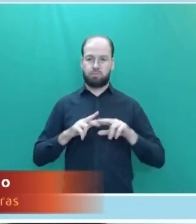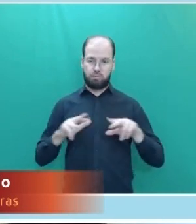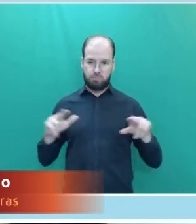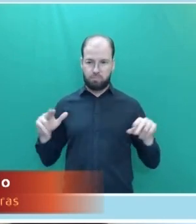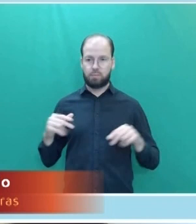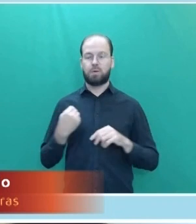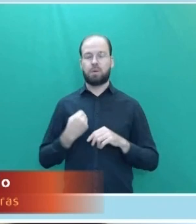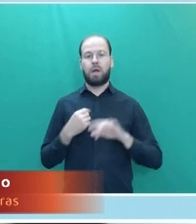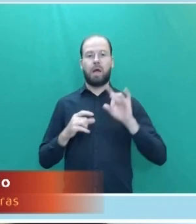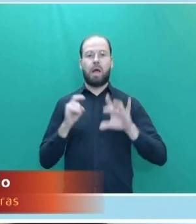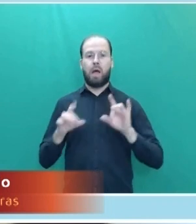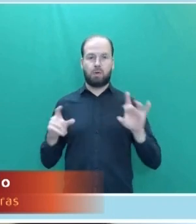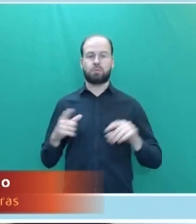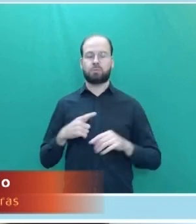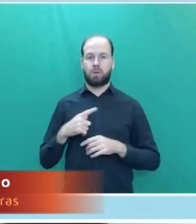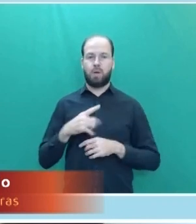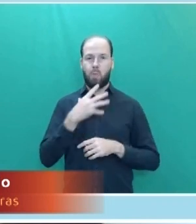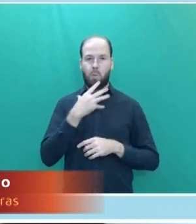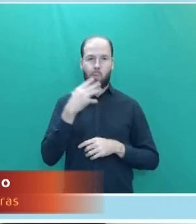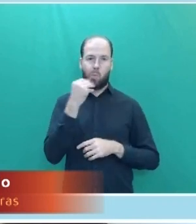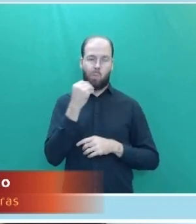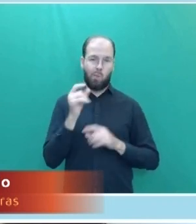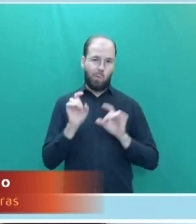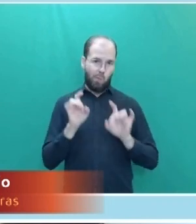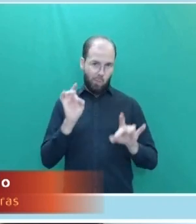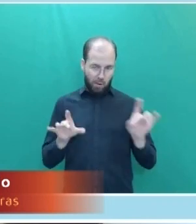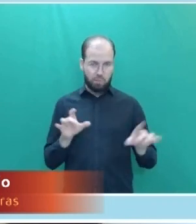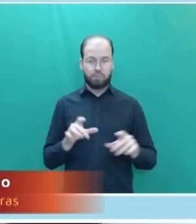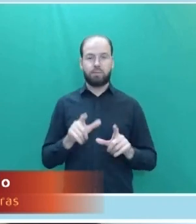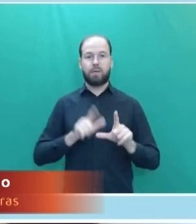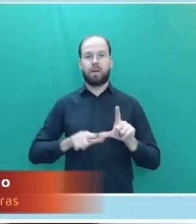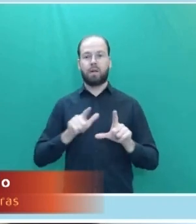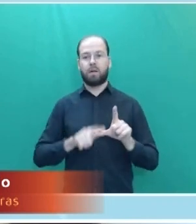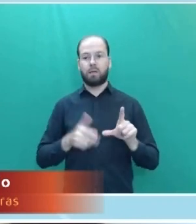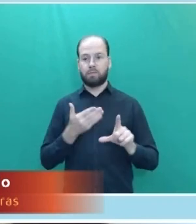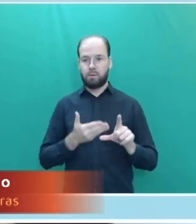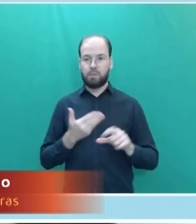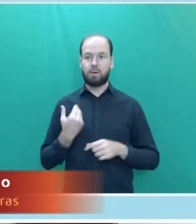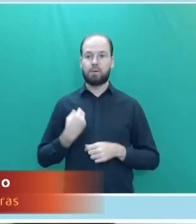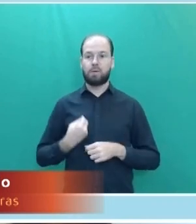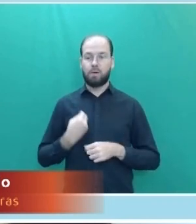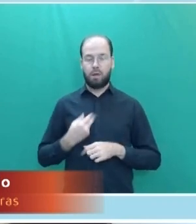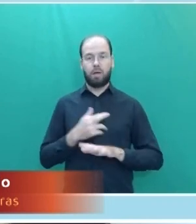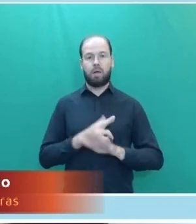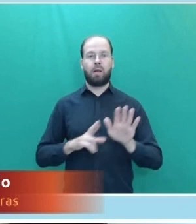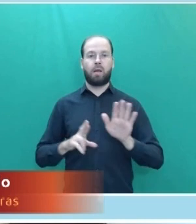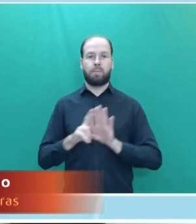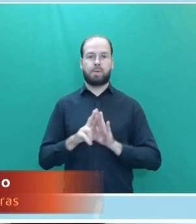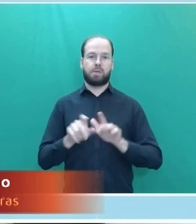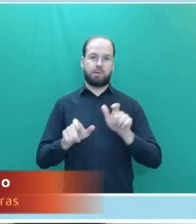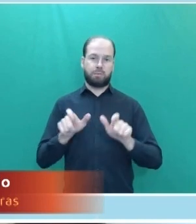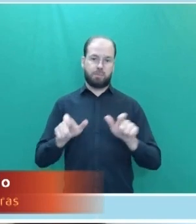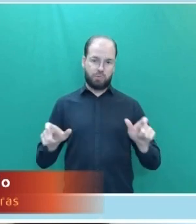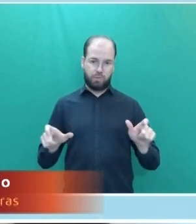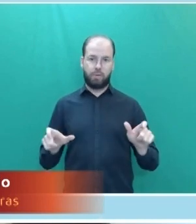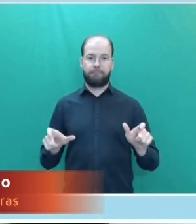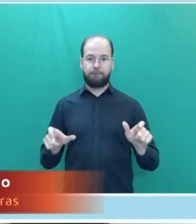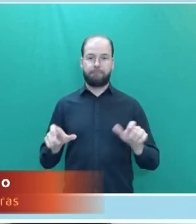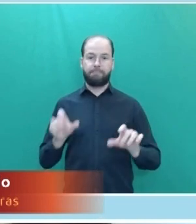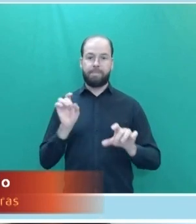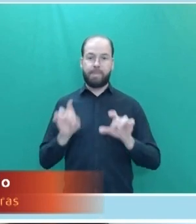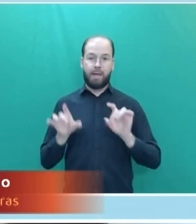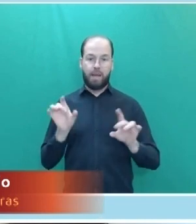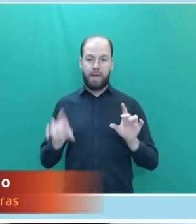suas qualidades, e se essas letras, elas existem para representar as pessoas, né? Cada letra